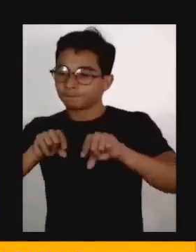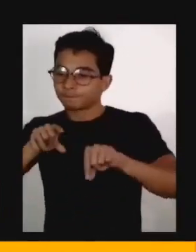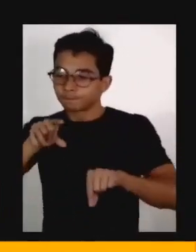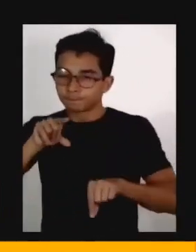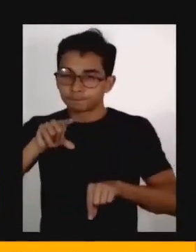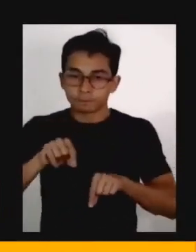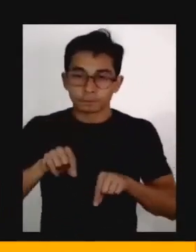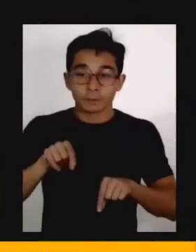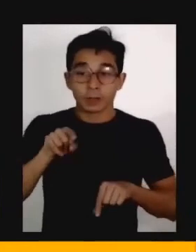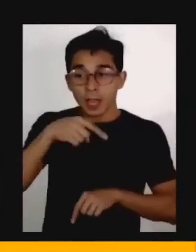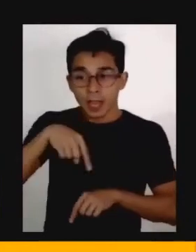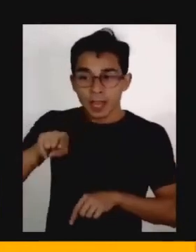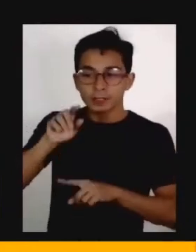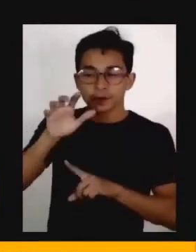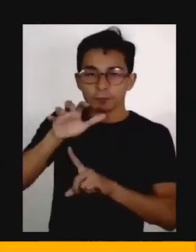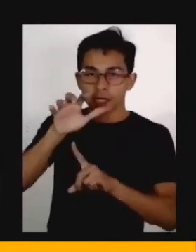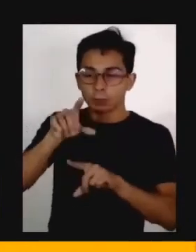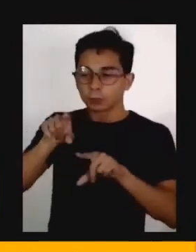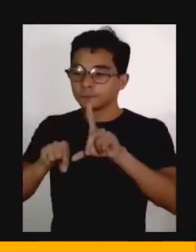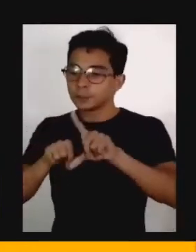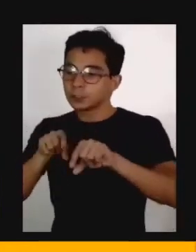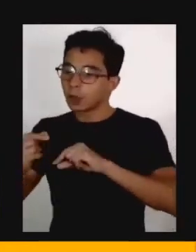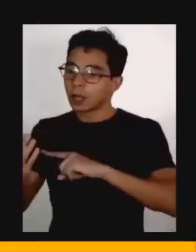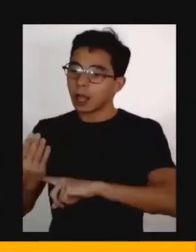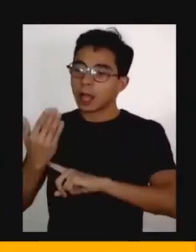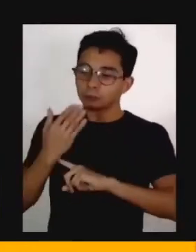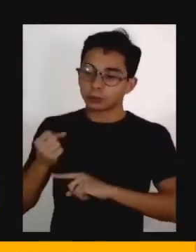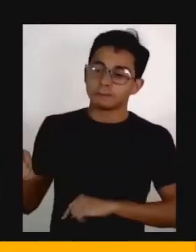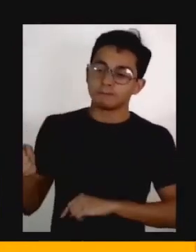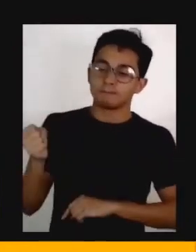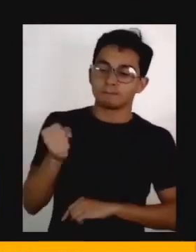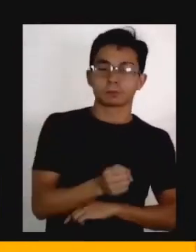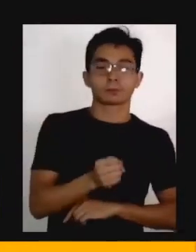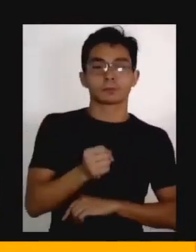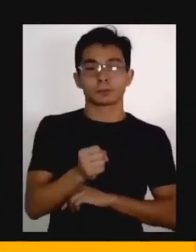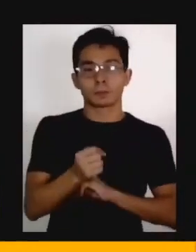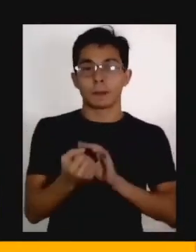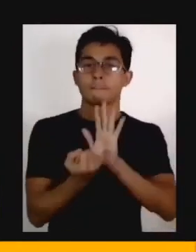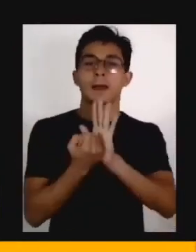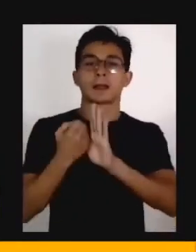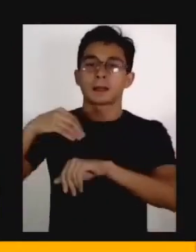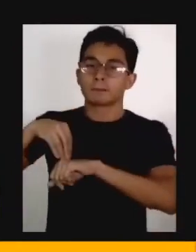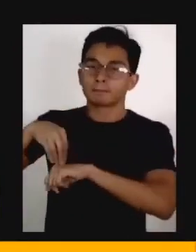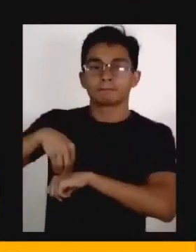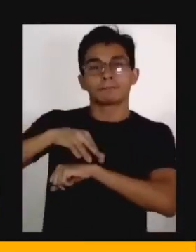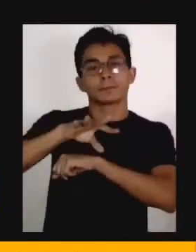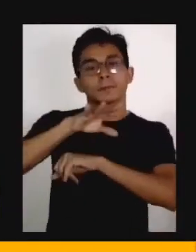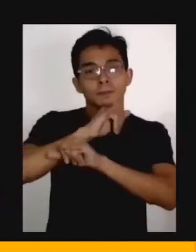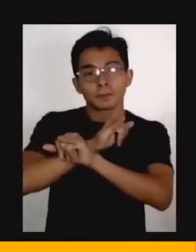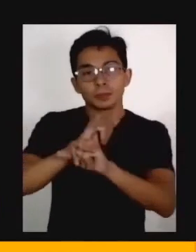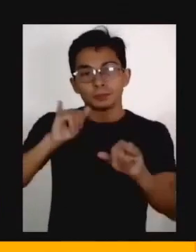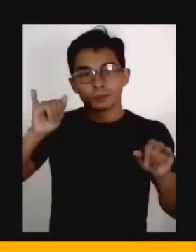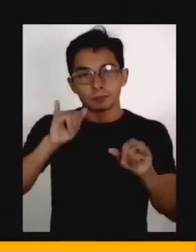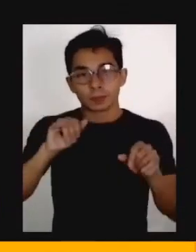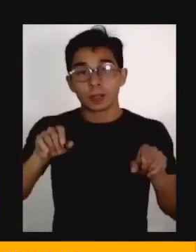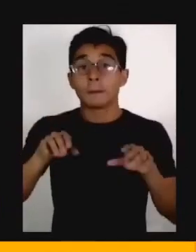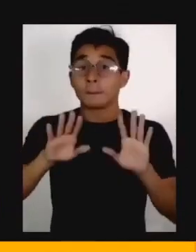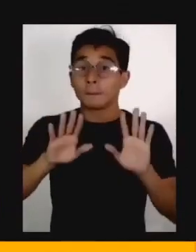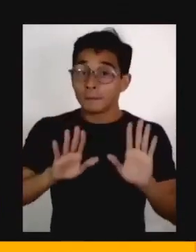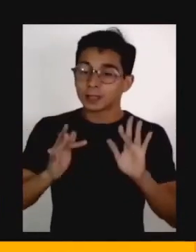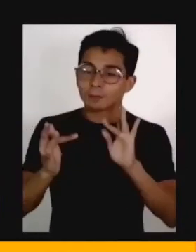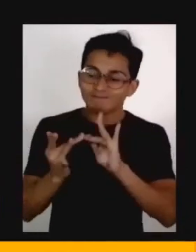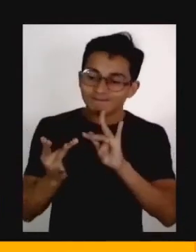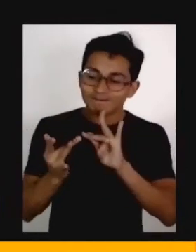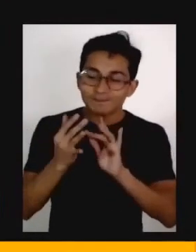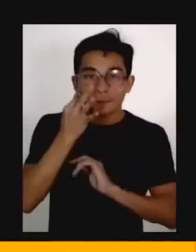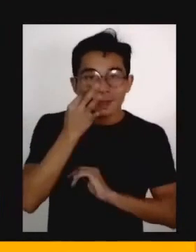os influenciadores que vão nos ajudar a levar a nossa mensagem para a nossa marca, mas o contato pessoal ainda é uma